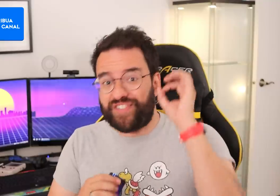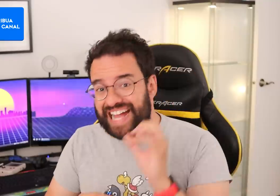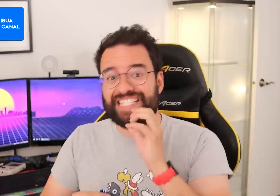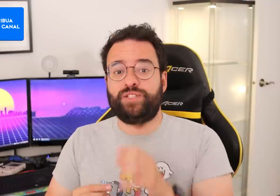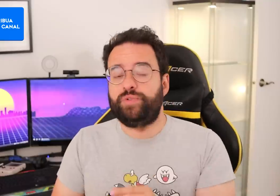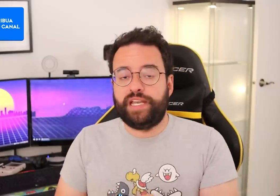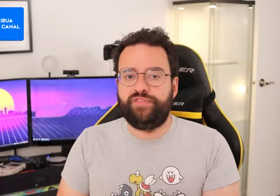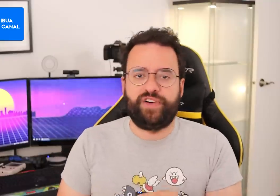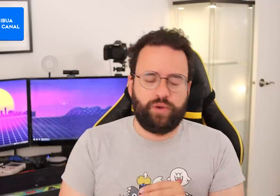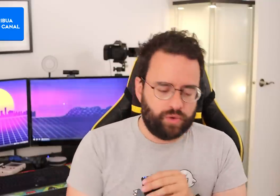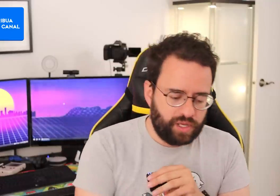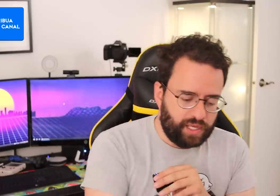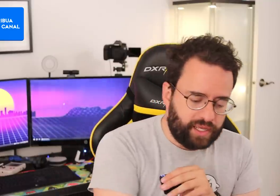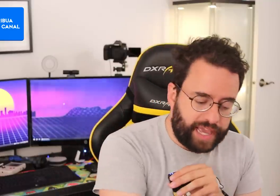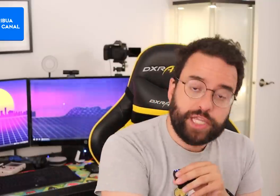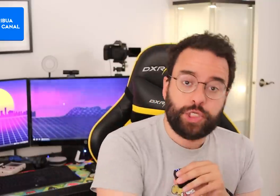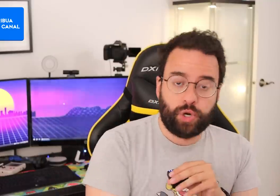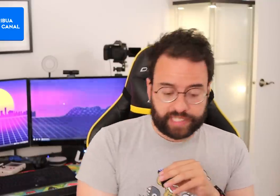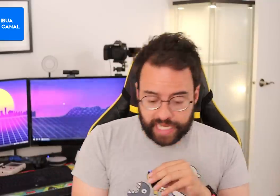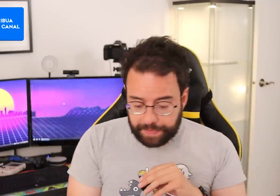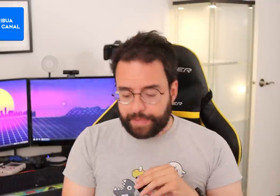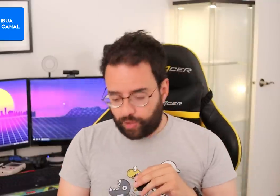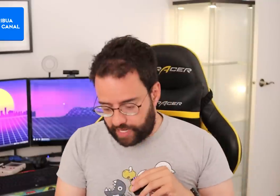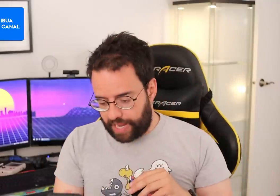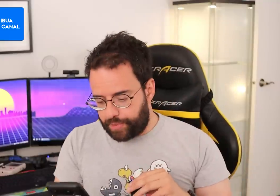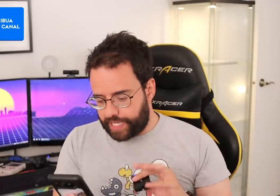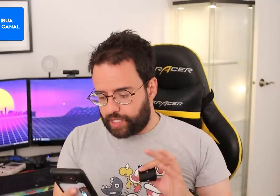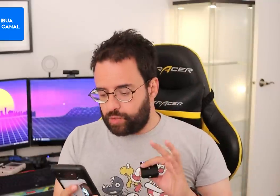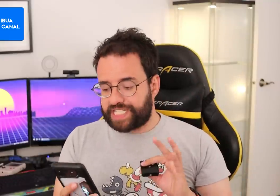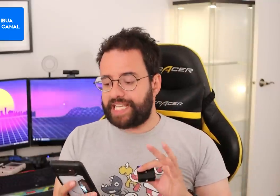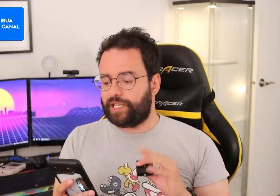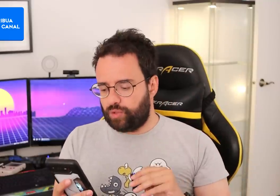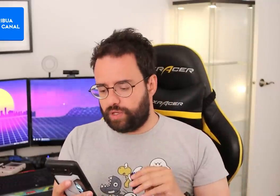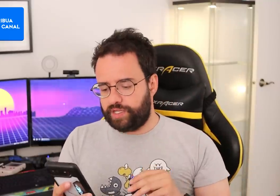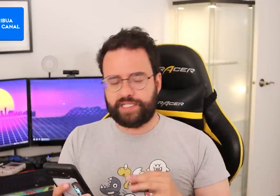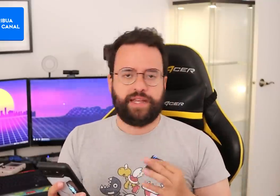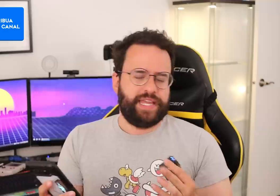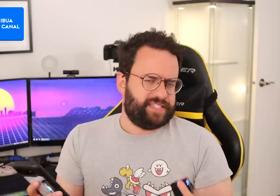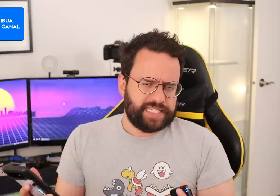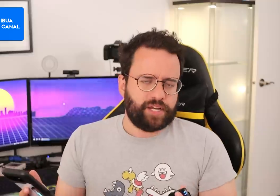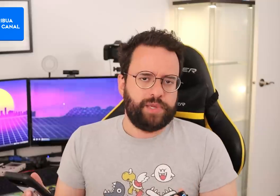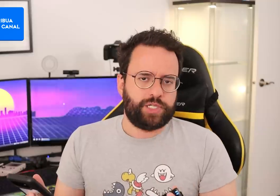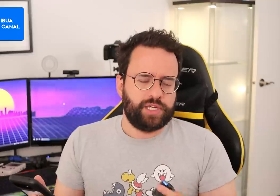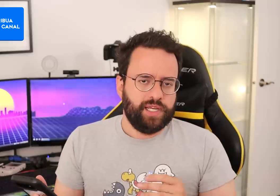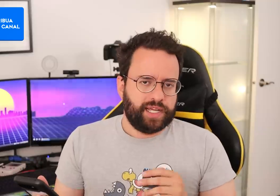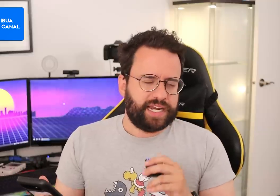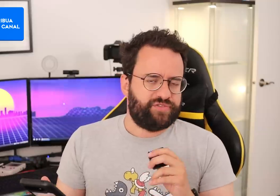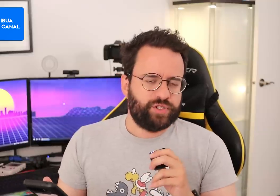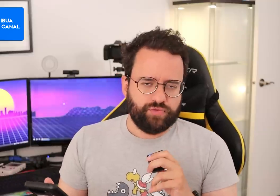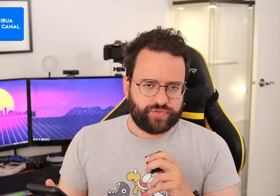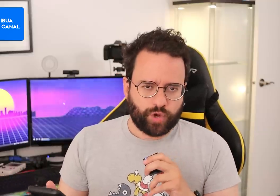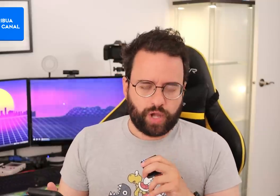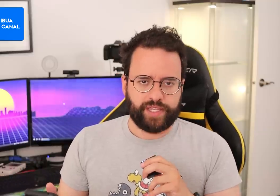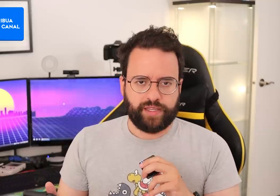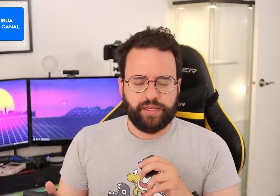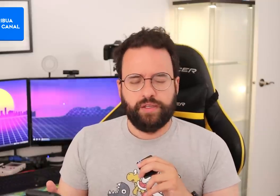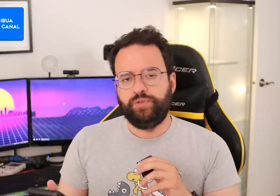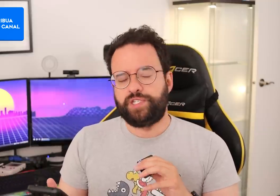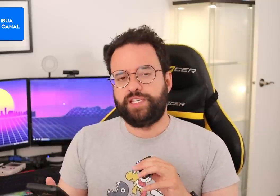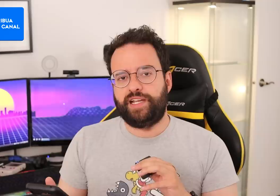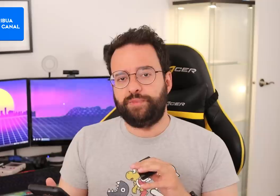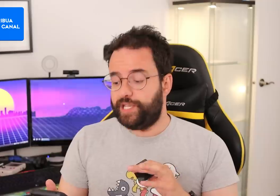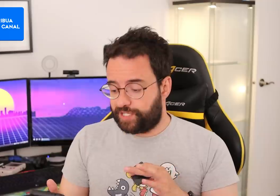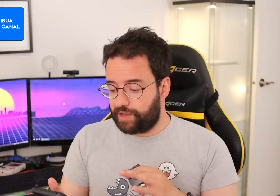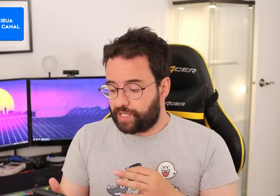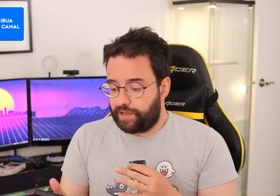cada frase do que ele falou é idiota. Em primeiro lugar, por que o senador está essencialmente gravando um vlog